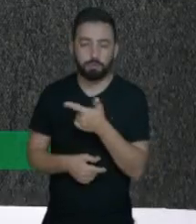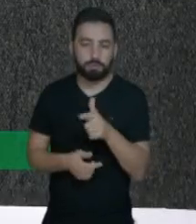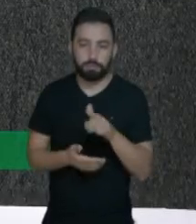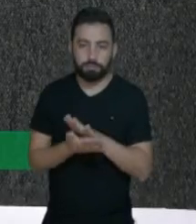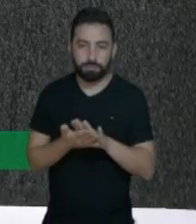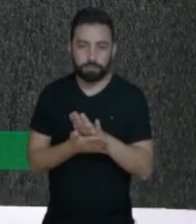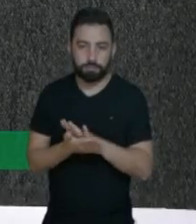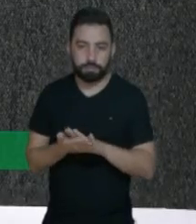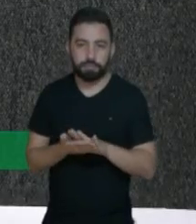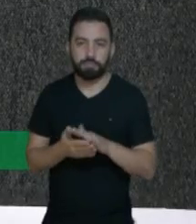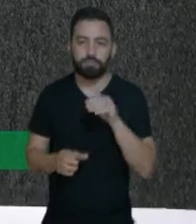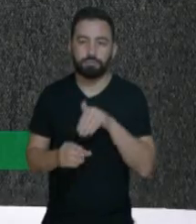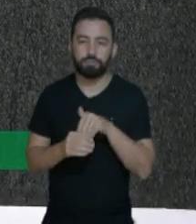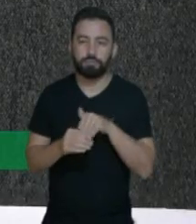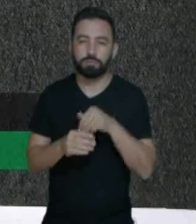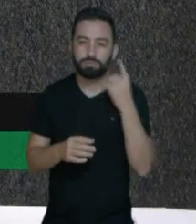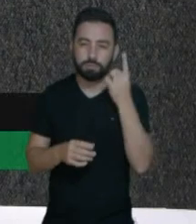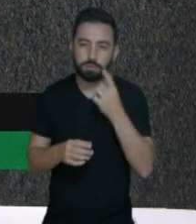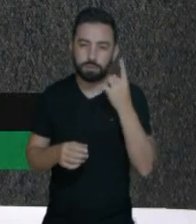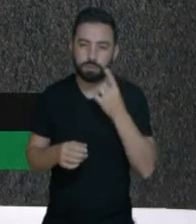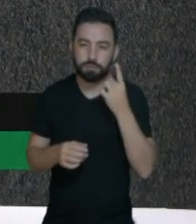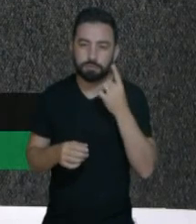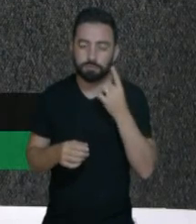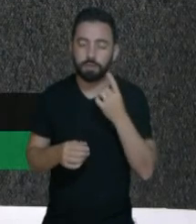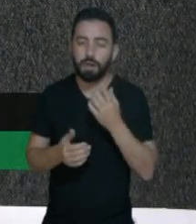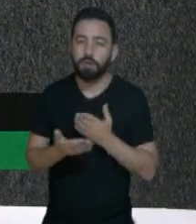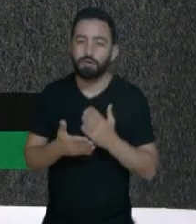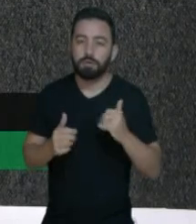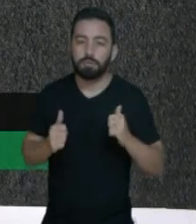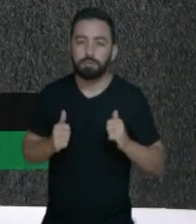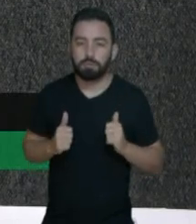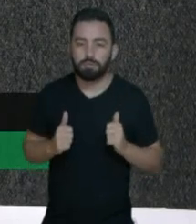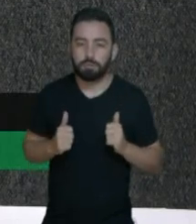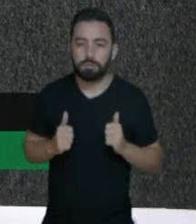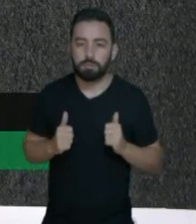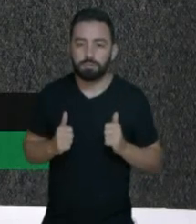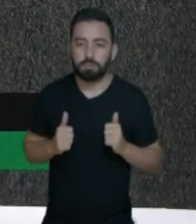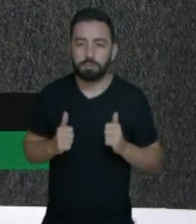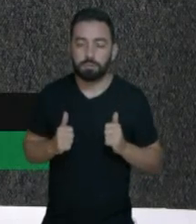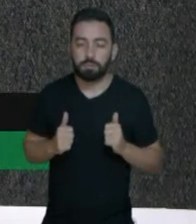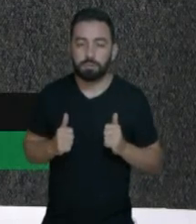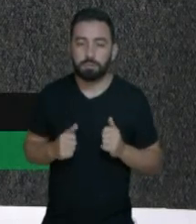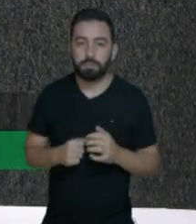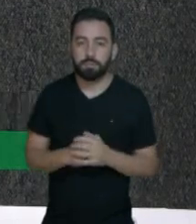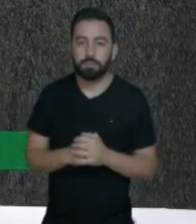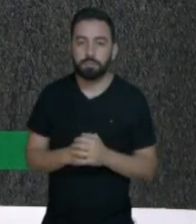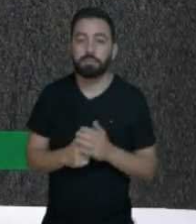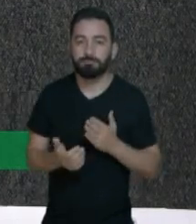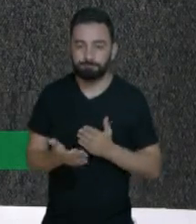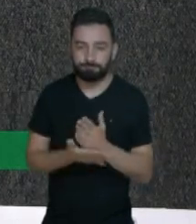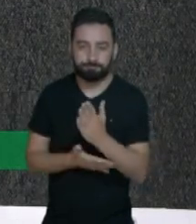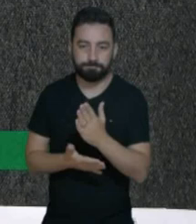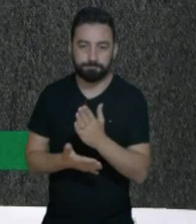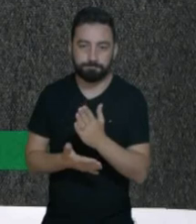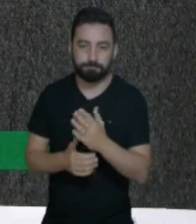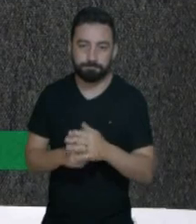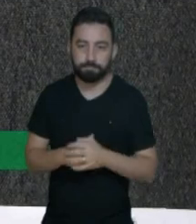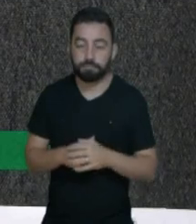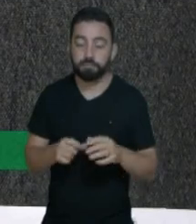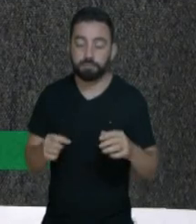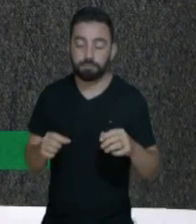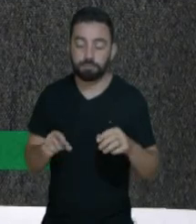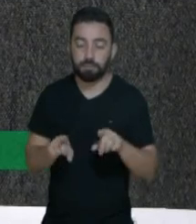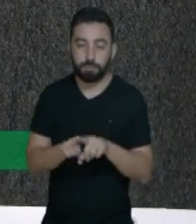discutir em votação os deputados que aprova o Ofício 005/2022 permaneça como se encontra Está aprovado junto à